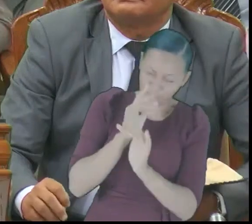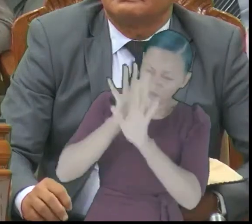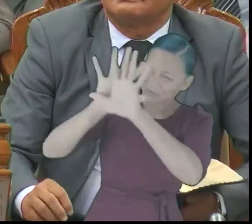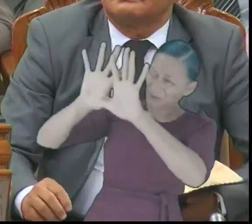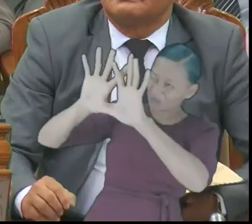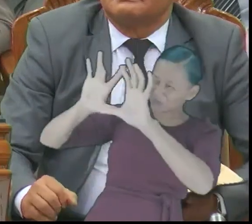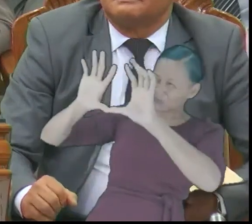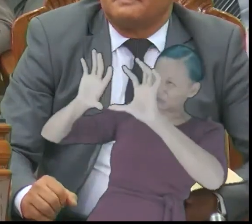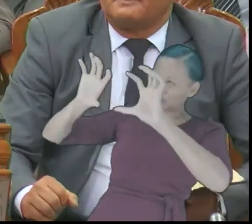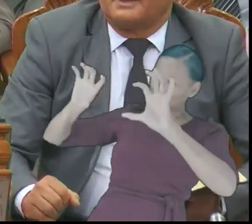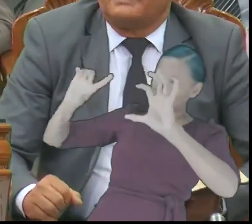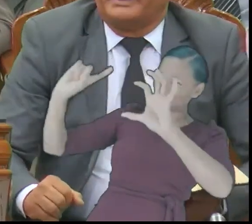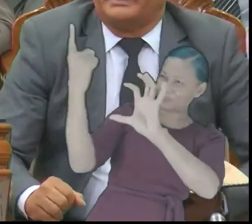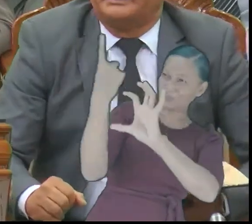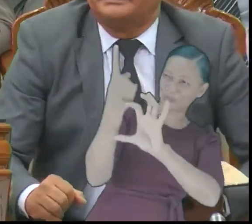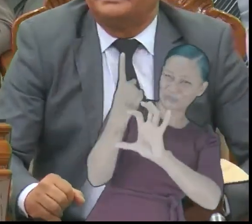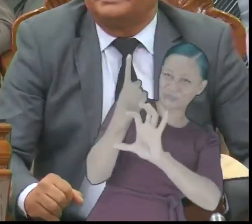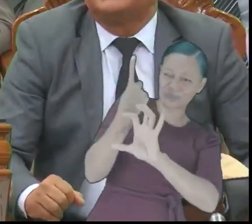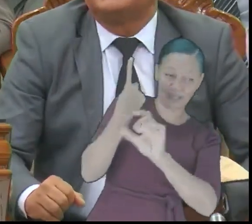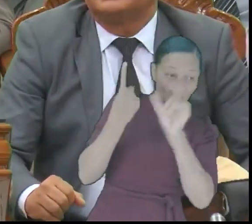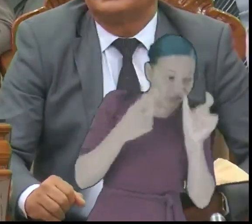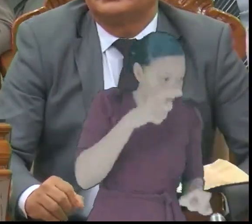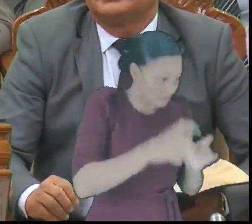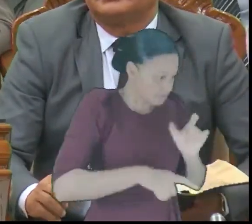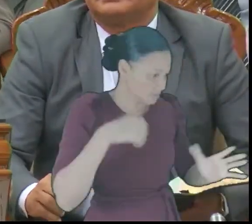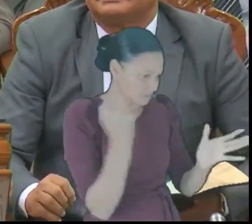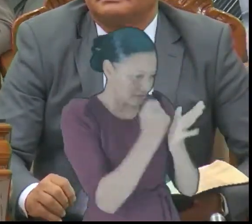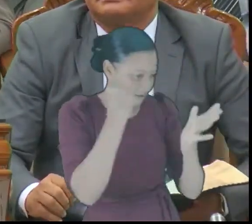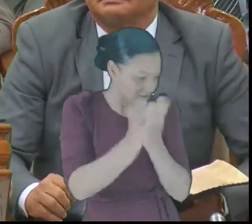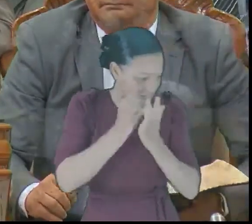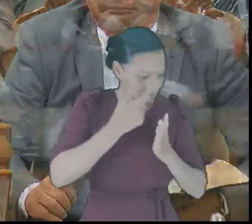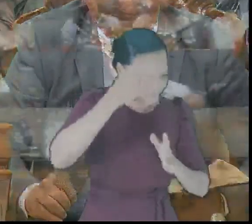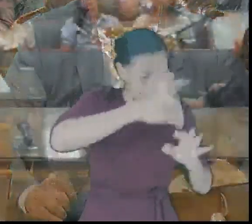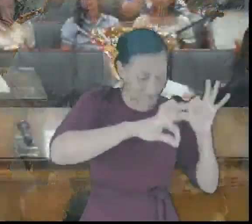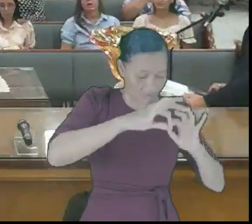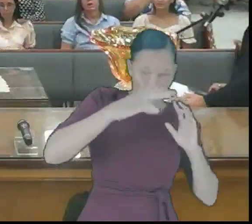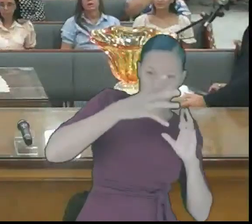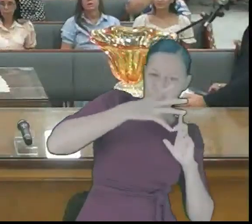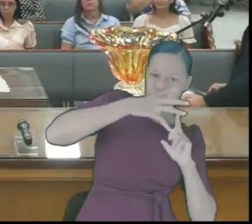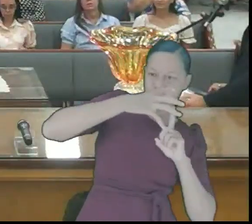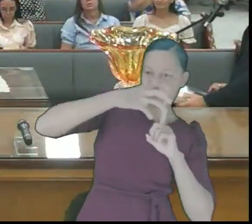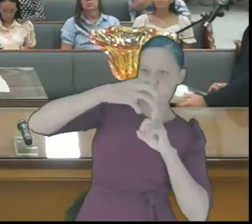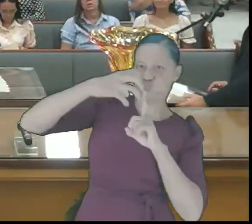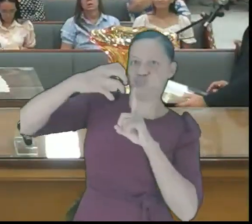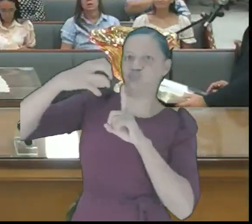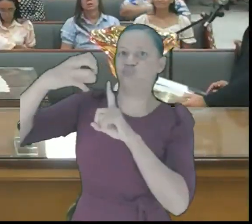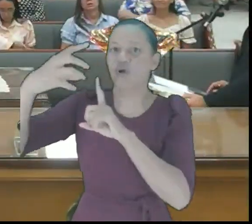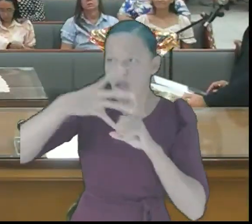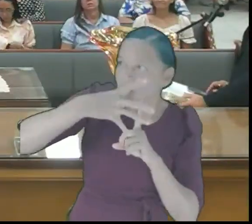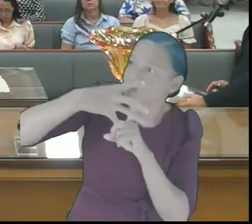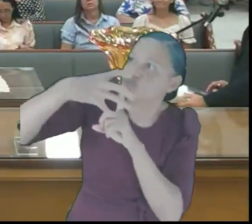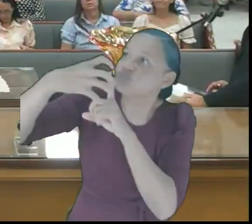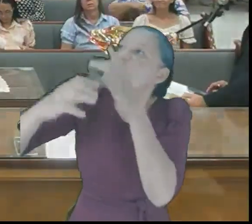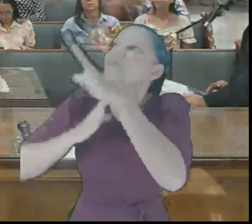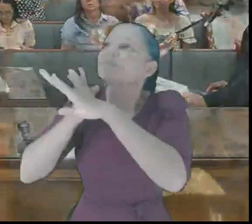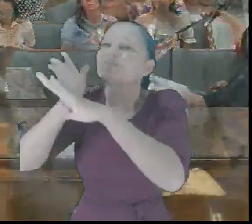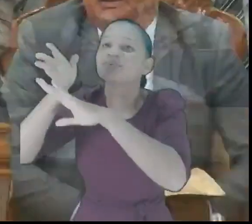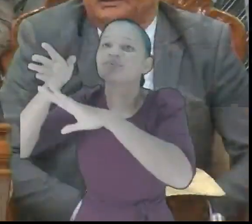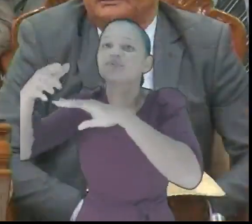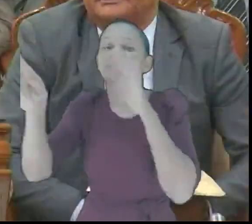dos céus, os que têm a presença do Espírito Santo serão atraídos. É o selo, é a marca de que você pertence a